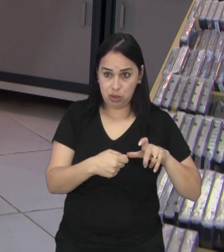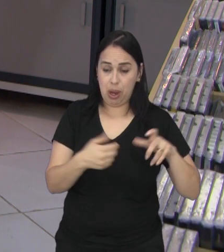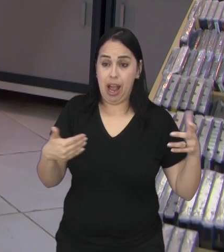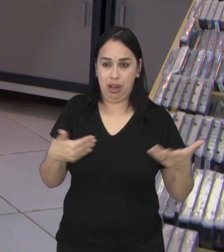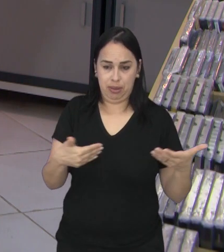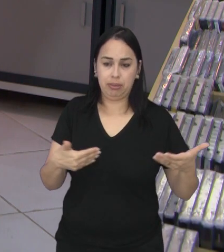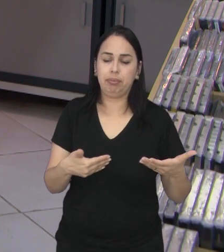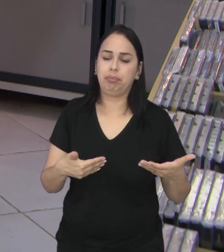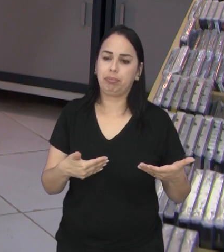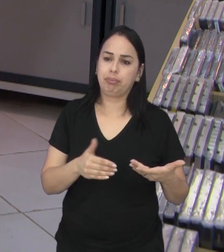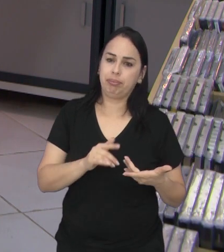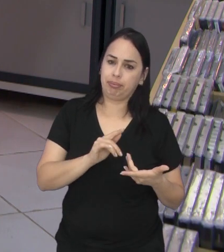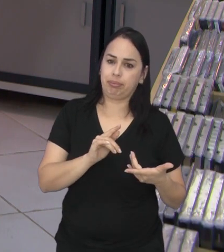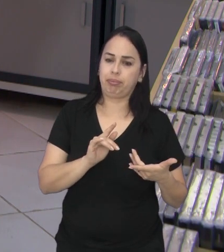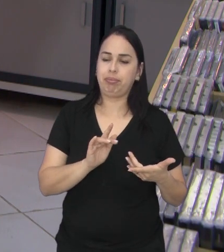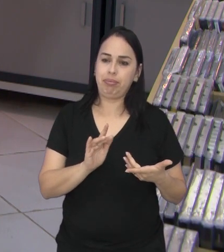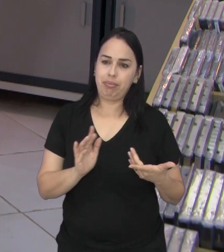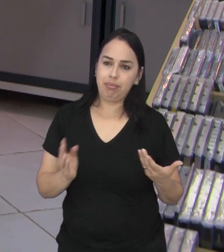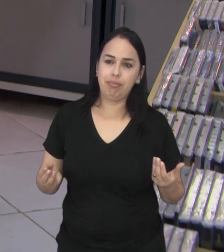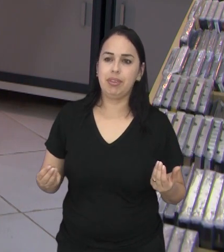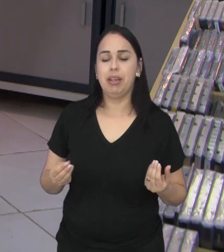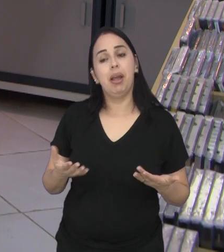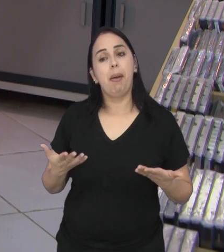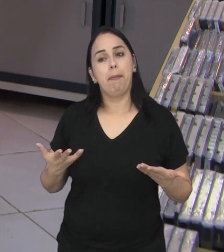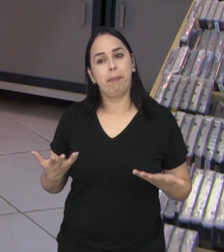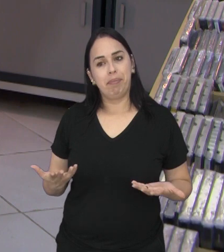gravação do videoclipe.